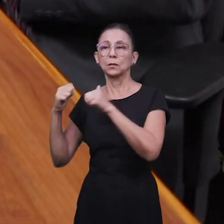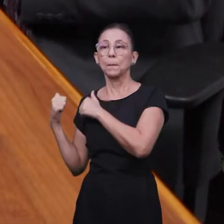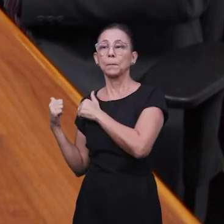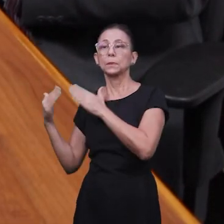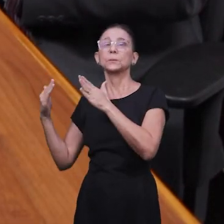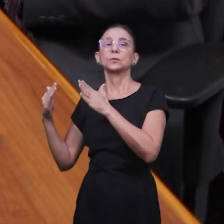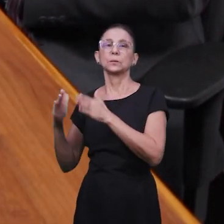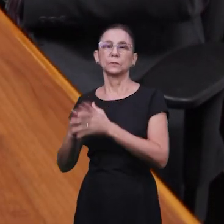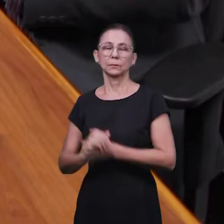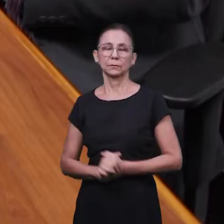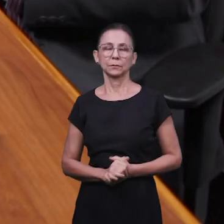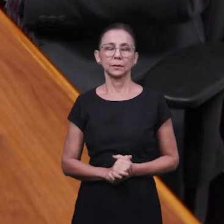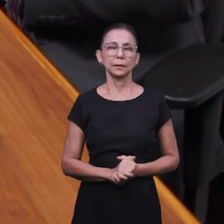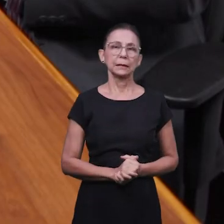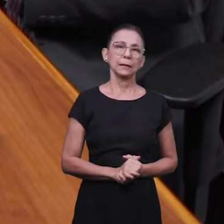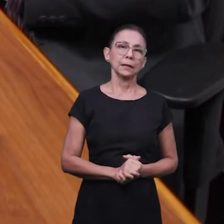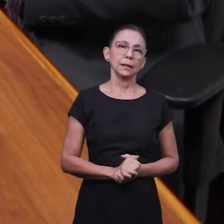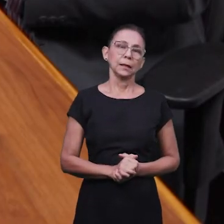Isso. Aí,